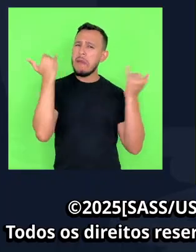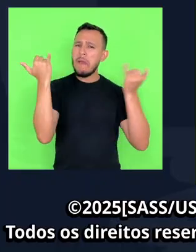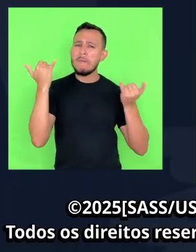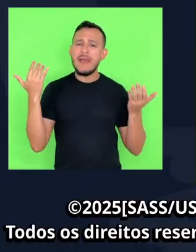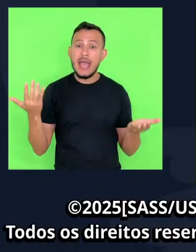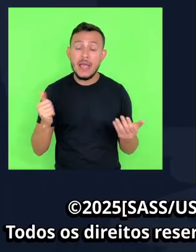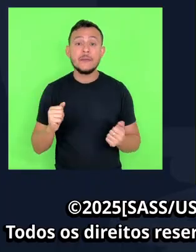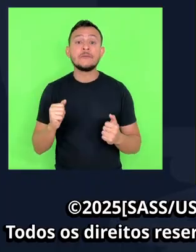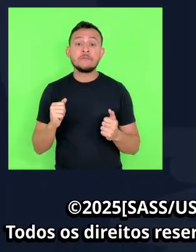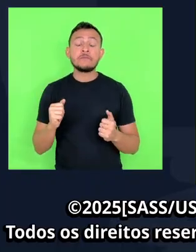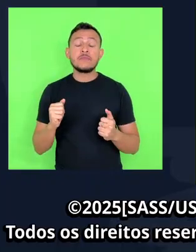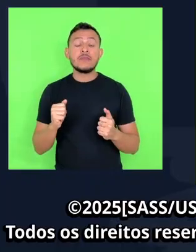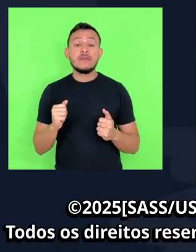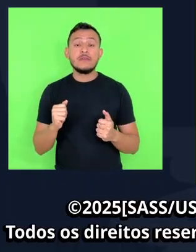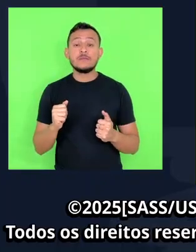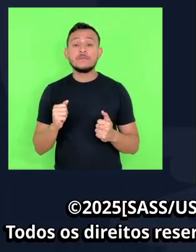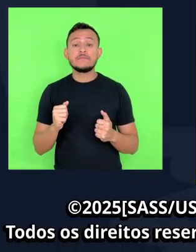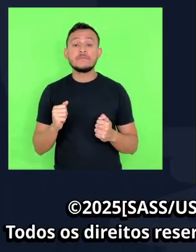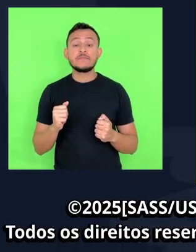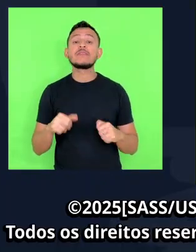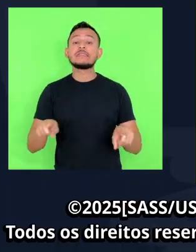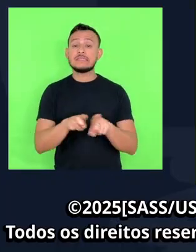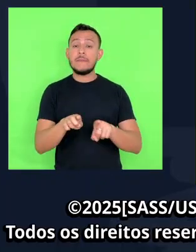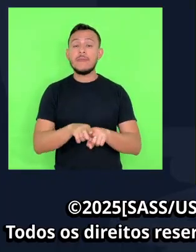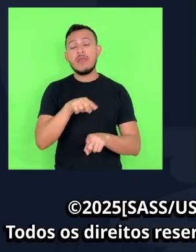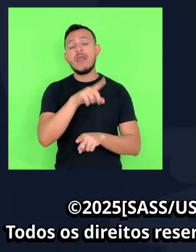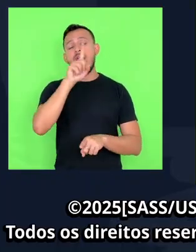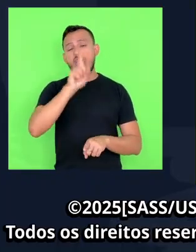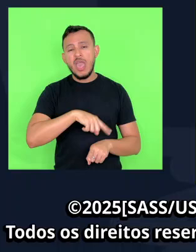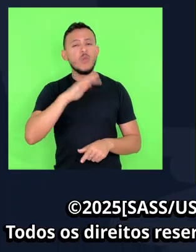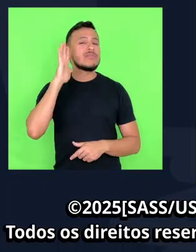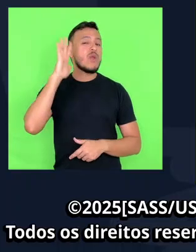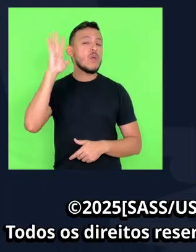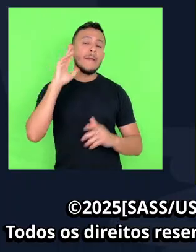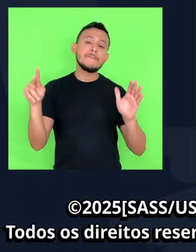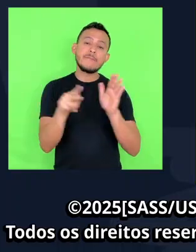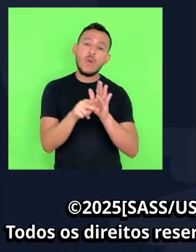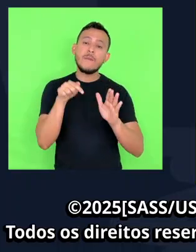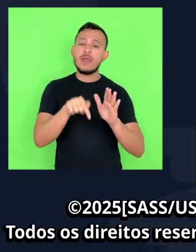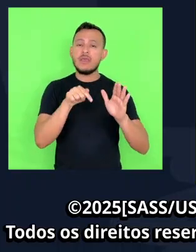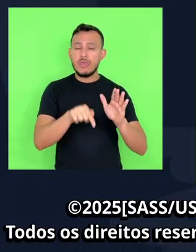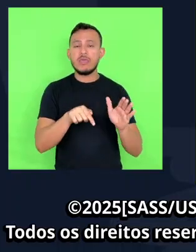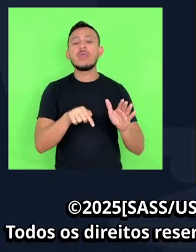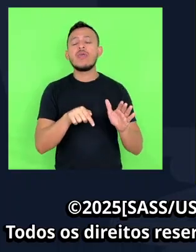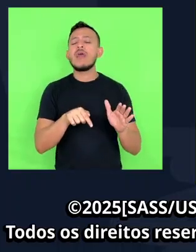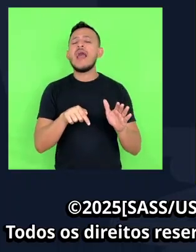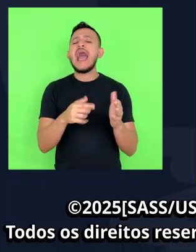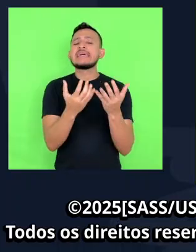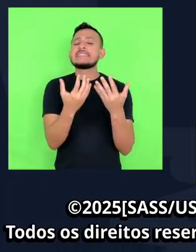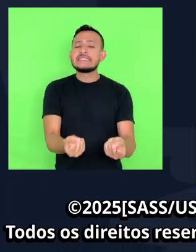falar, e é uma teoria muito consistente e muito